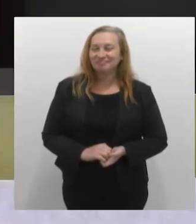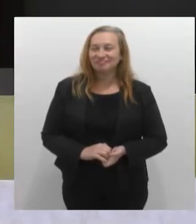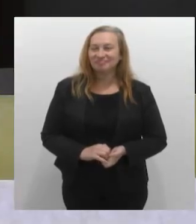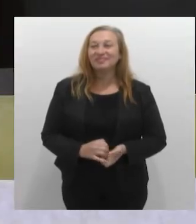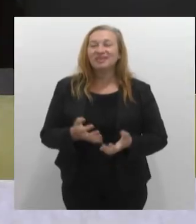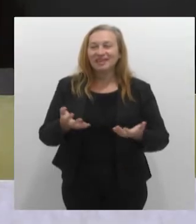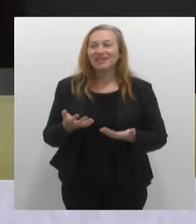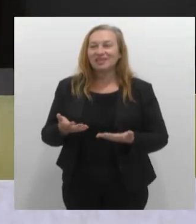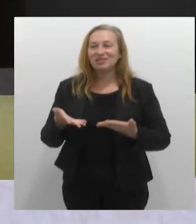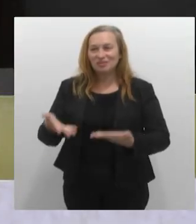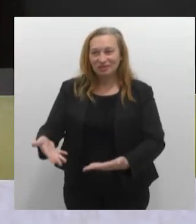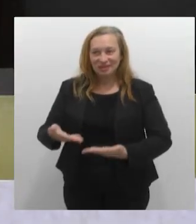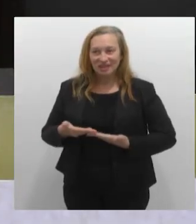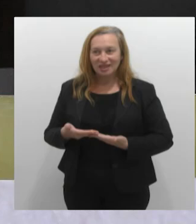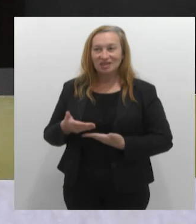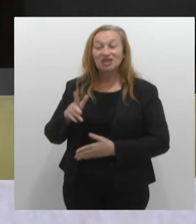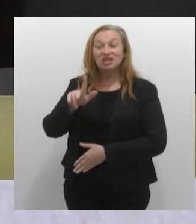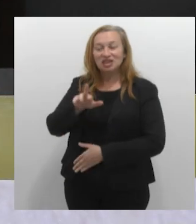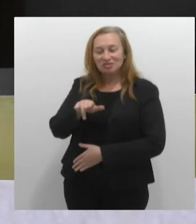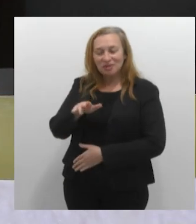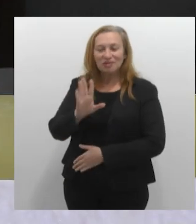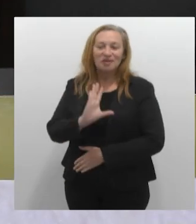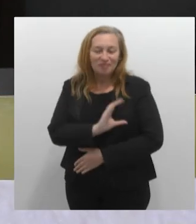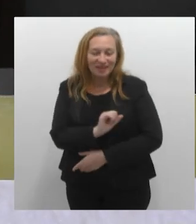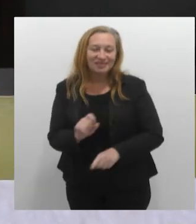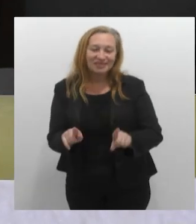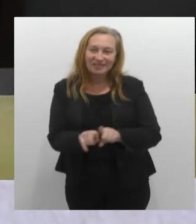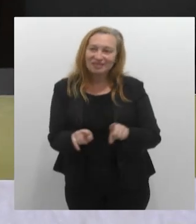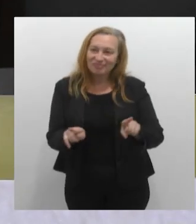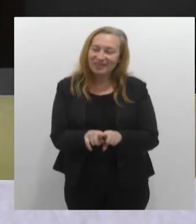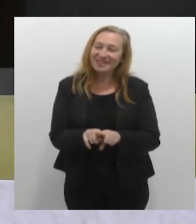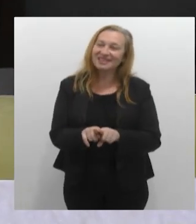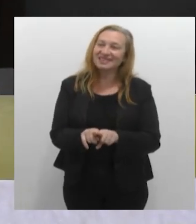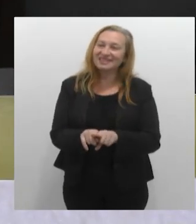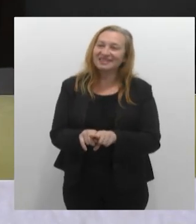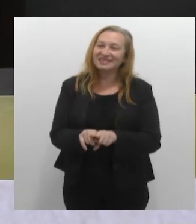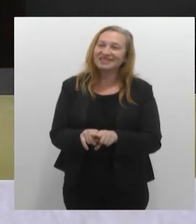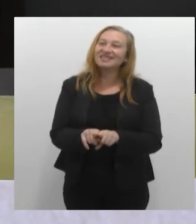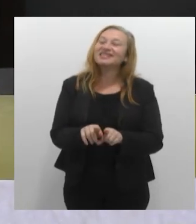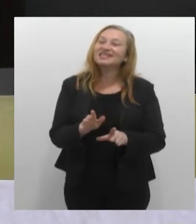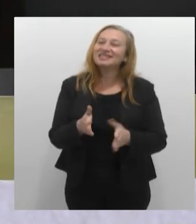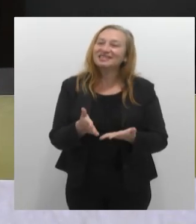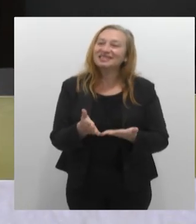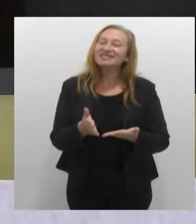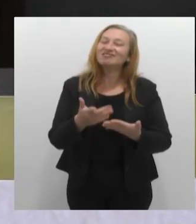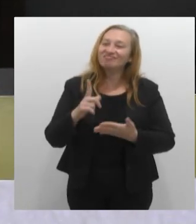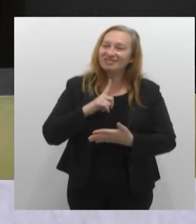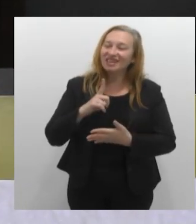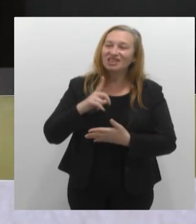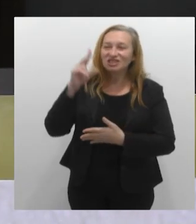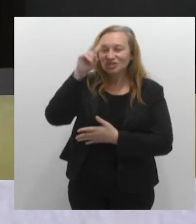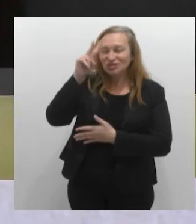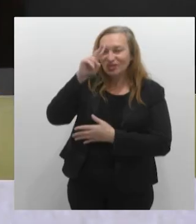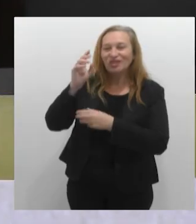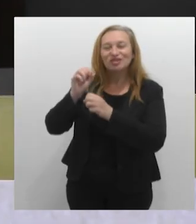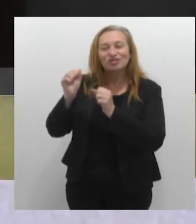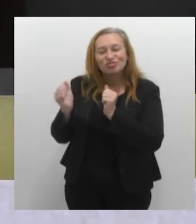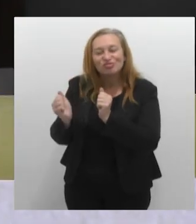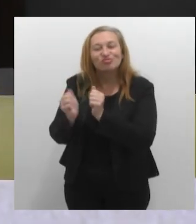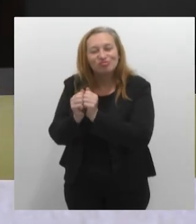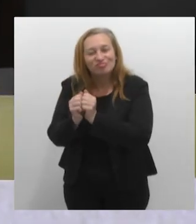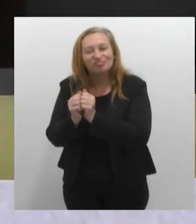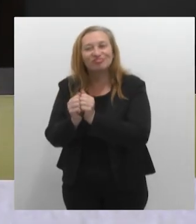Quero convidar um irmão muito querido também, e que a gente tem muita história juntos,